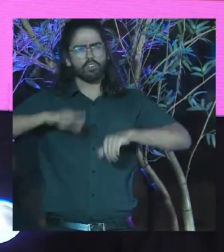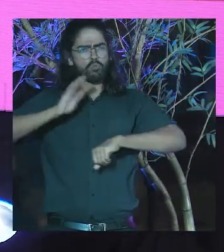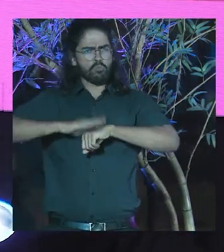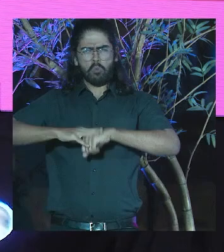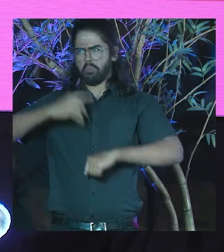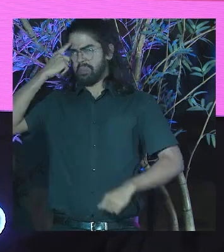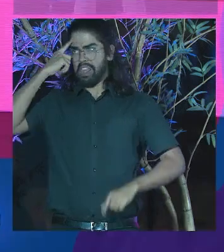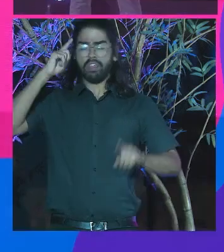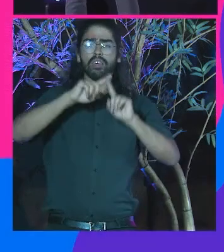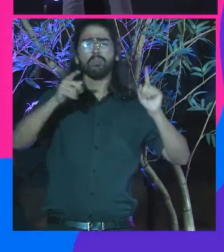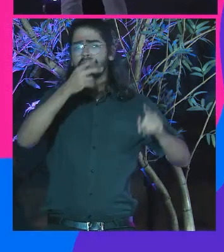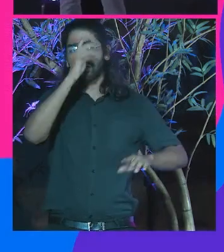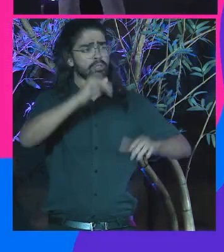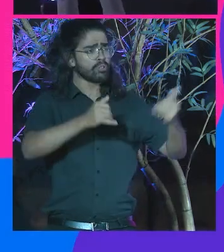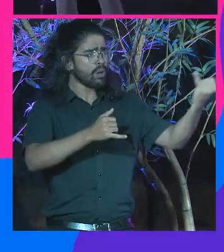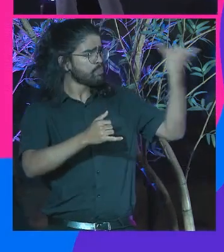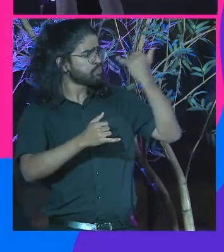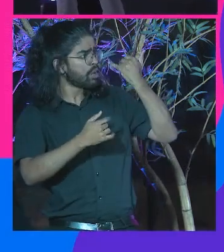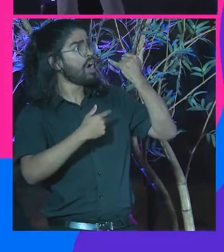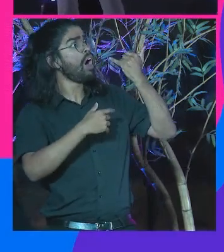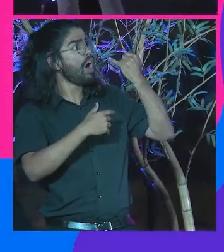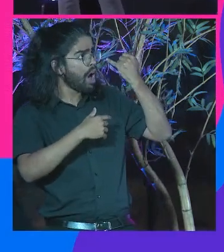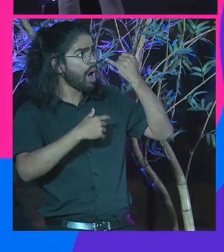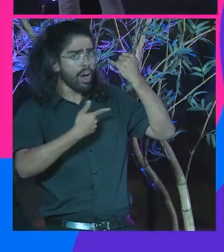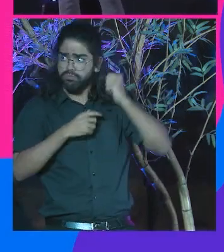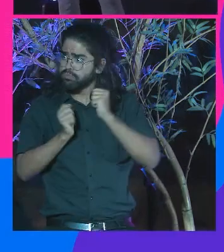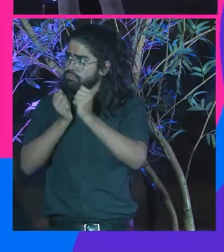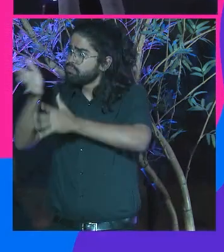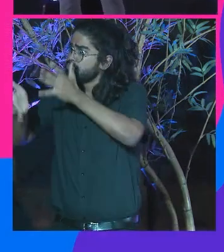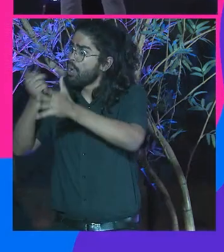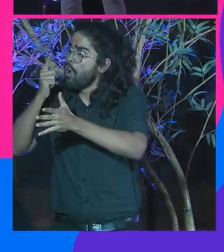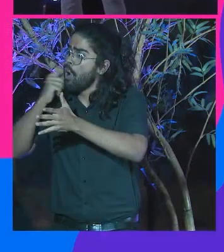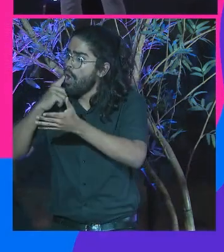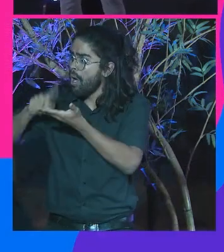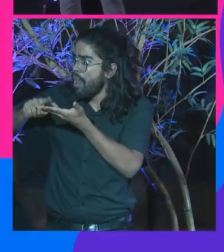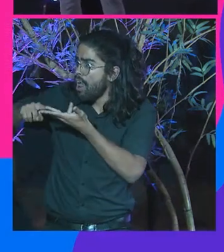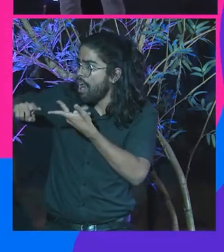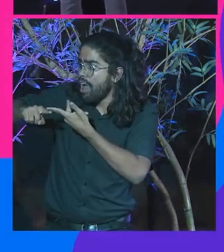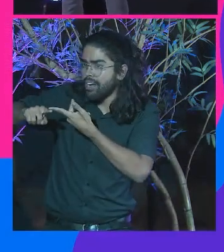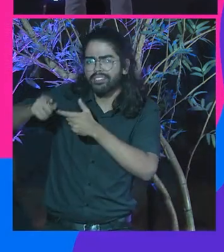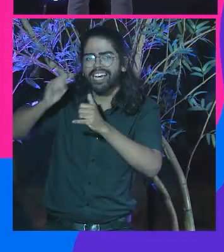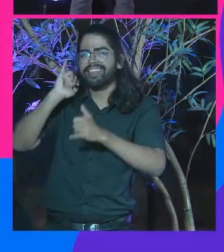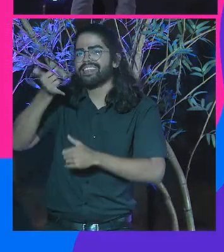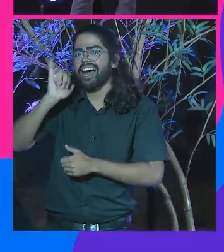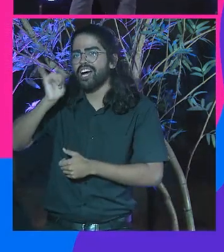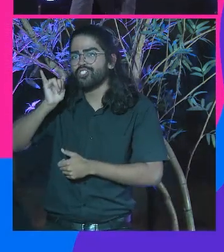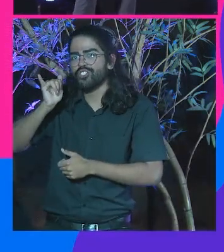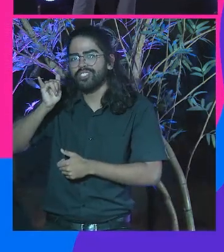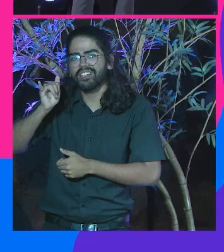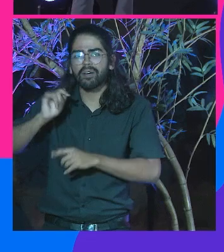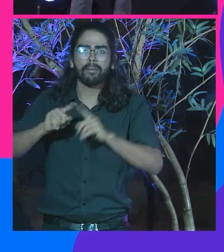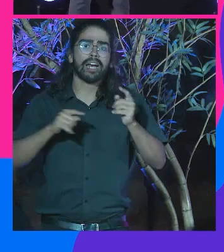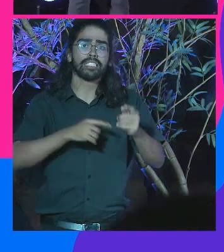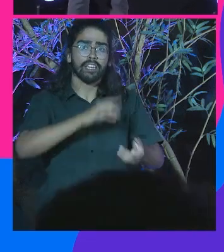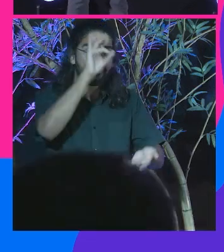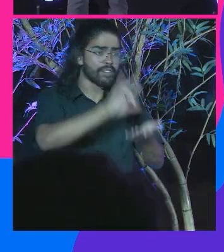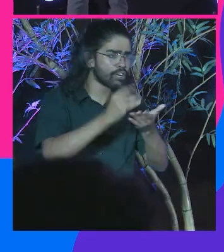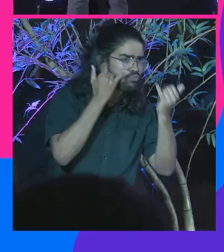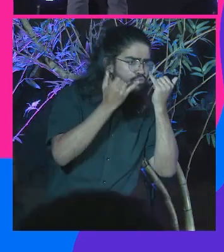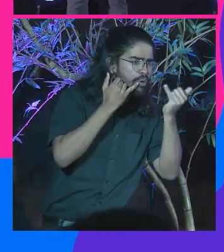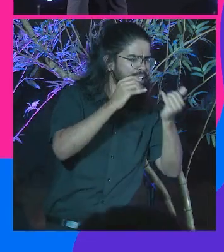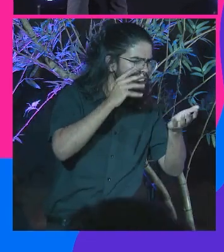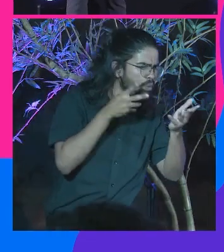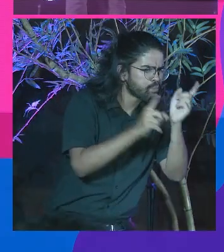que entendeu a história, contou aquilo de uma outra maneira e levou adiante porque a narrativa foi maior. Ela não viu os dados, ela só passou